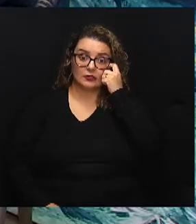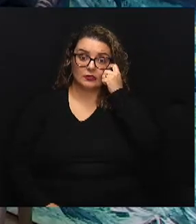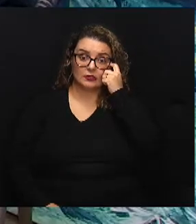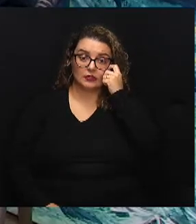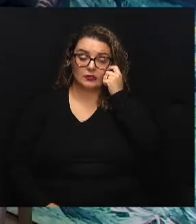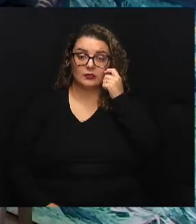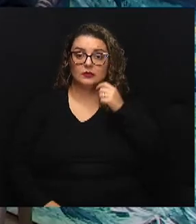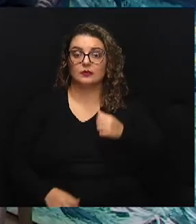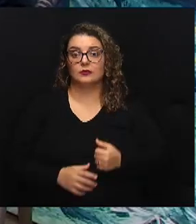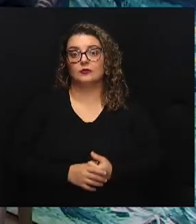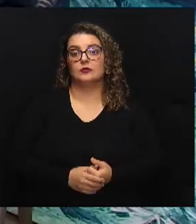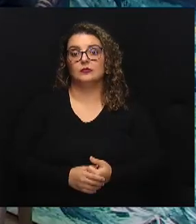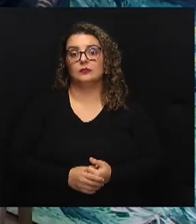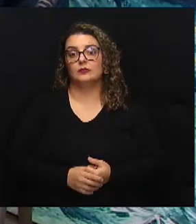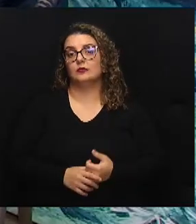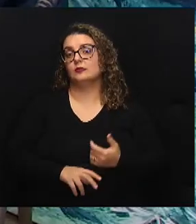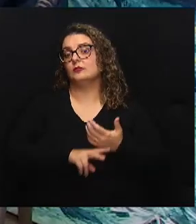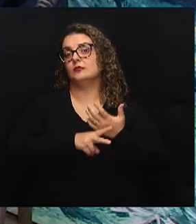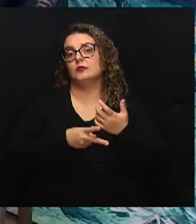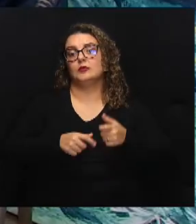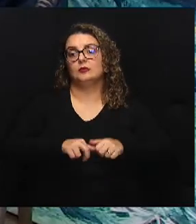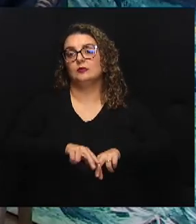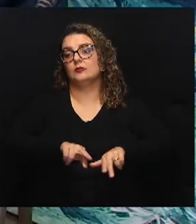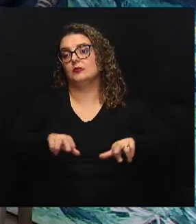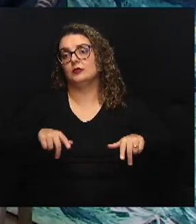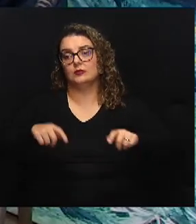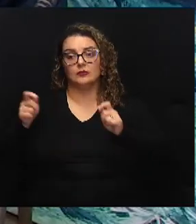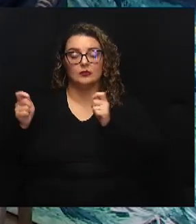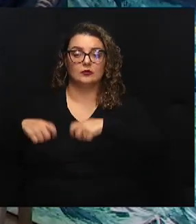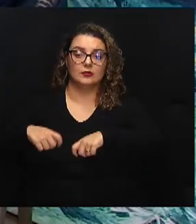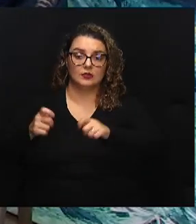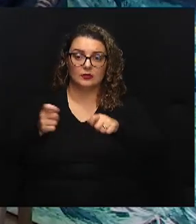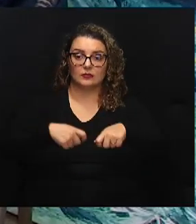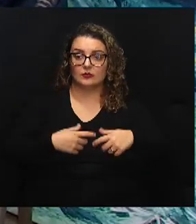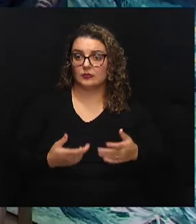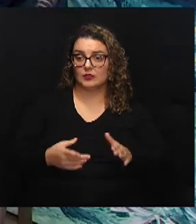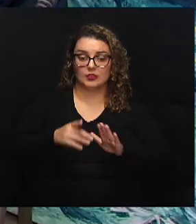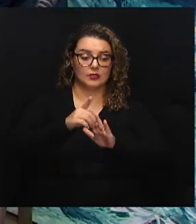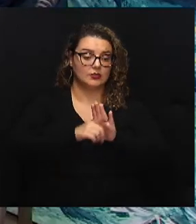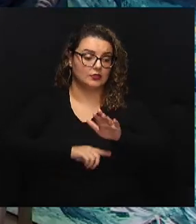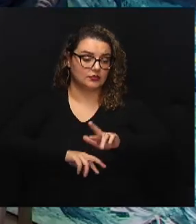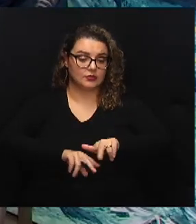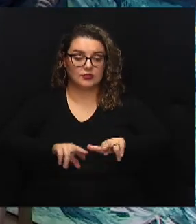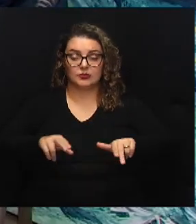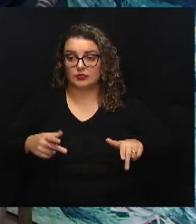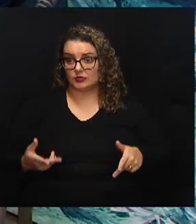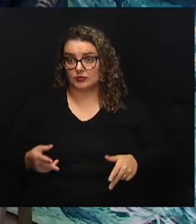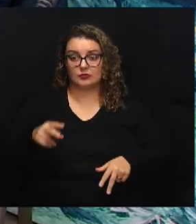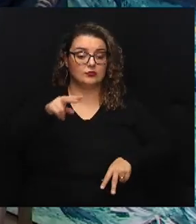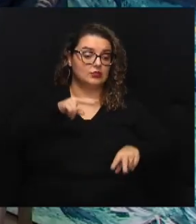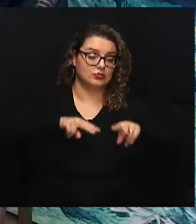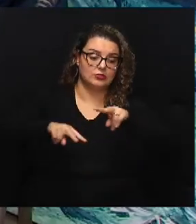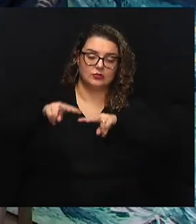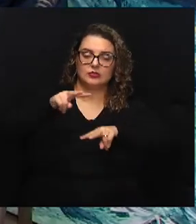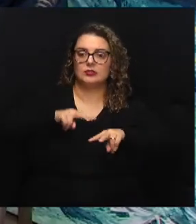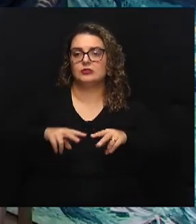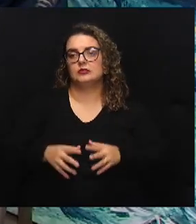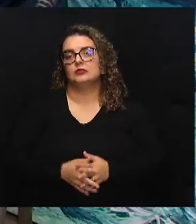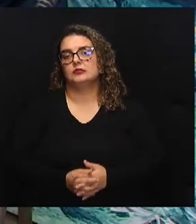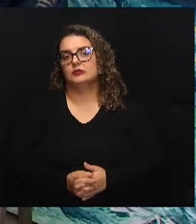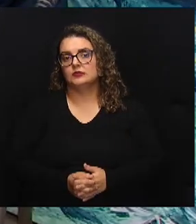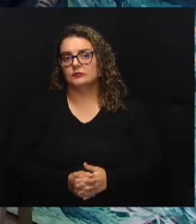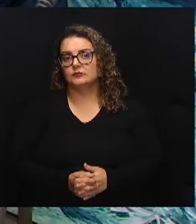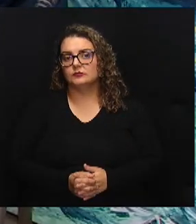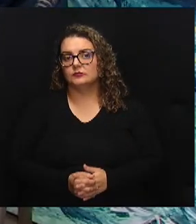conceber, multiplicar possibilidades, direitos e visões. Ela